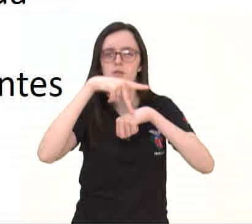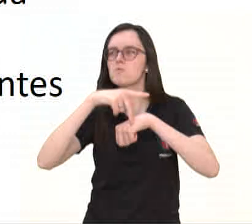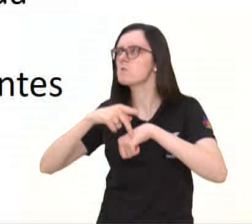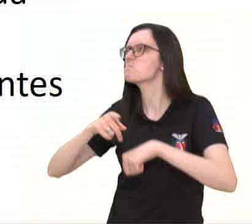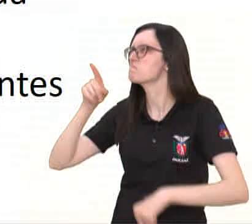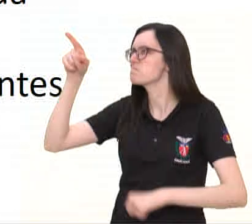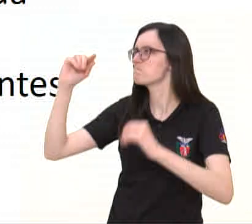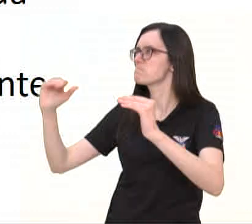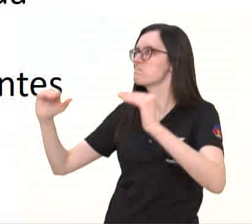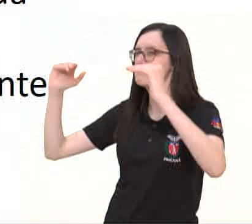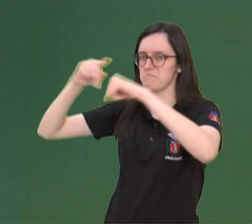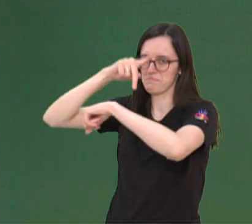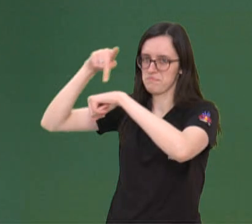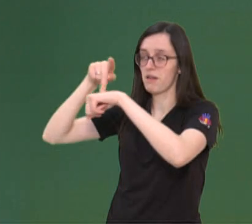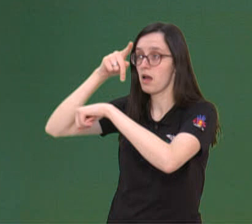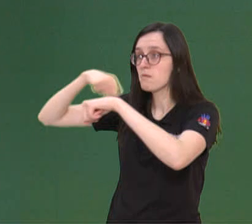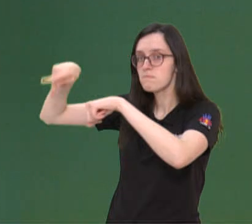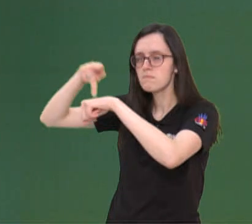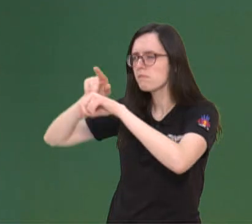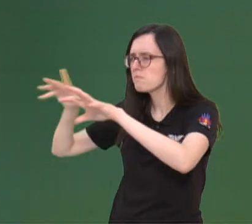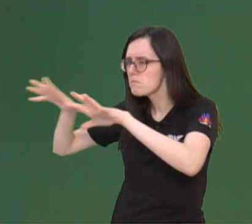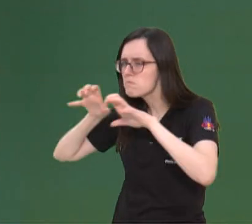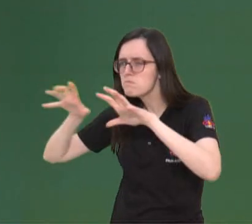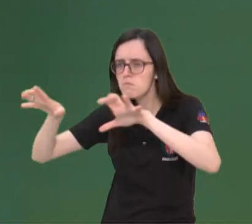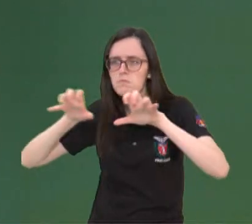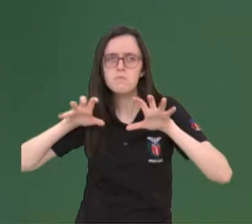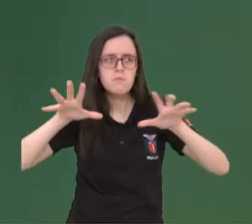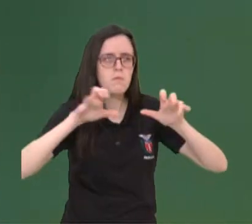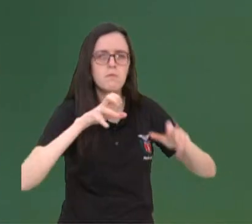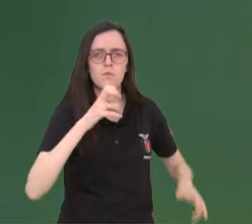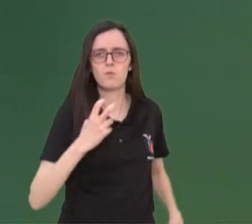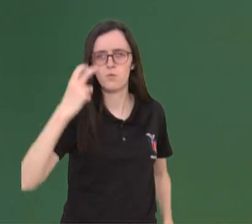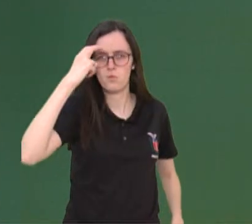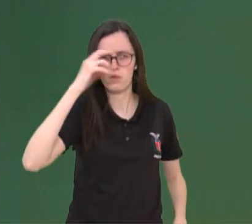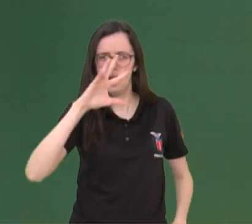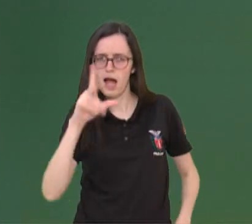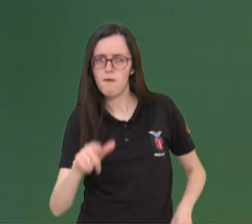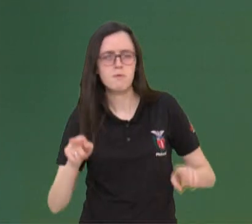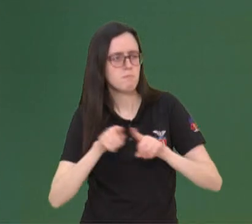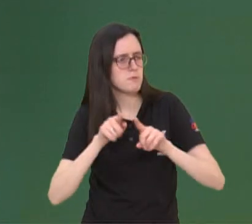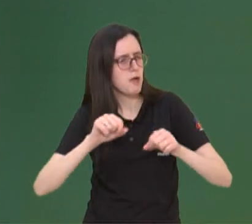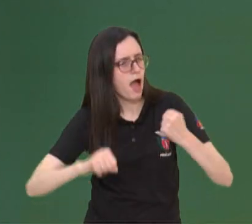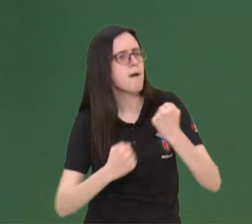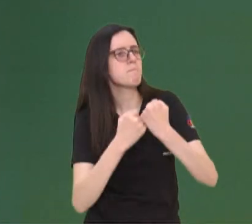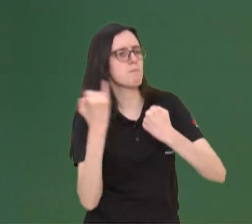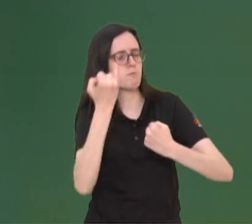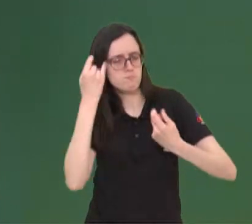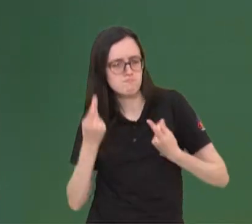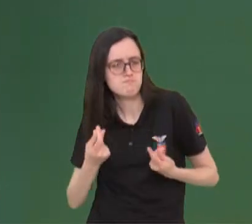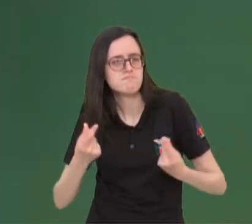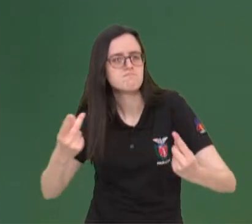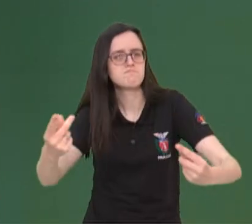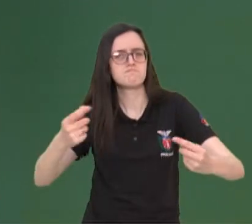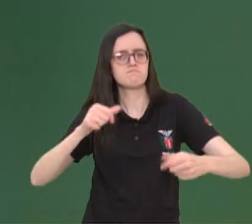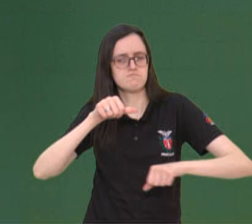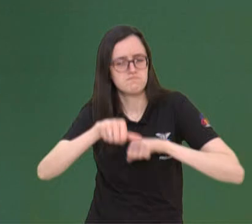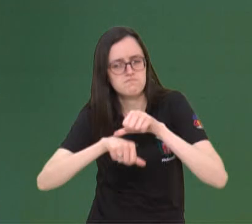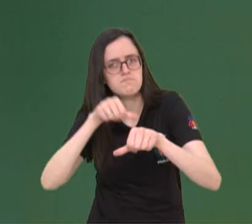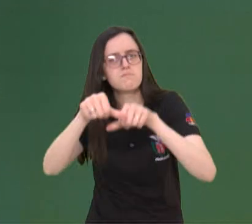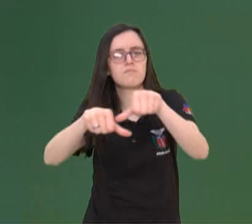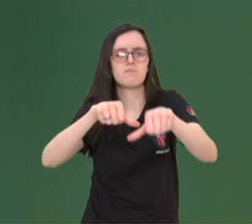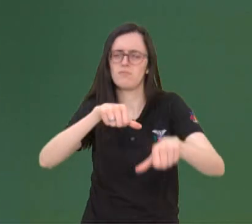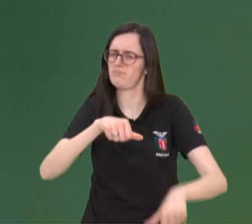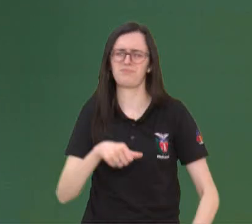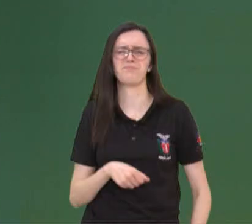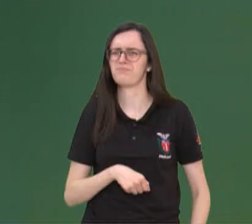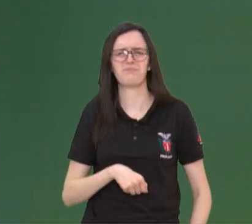assimilam as diferentes culturas africanas apoiando a sua manutenção? Também não. Eles lutam, na verdade nem lutam, eles impõem